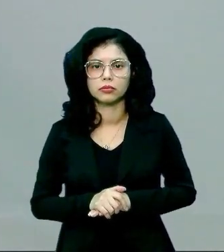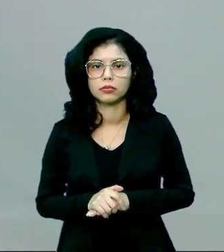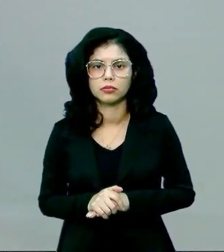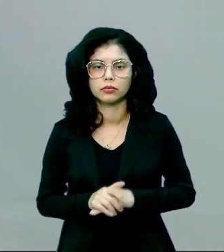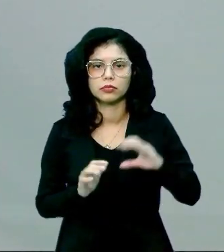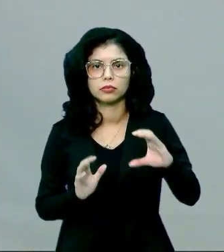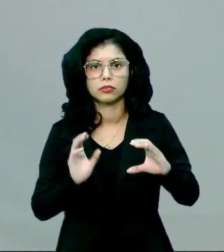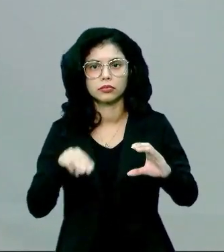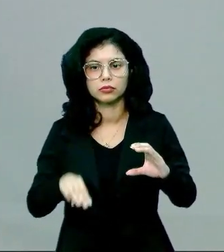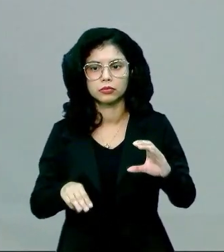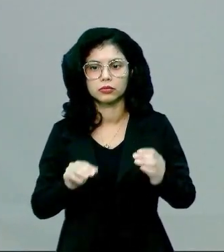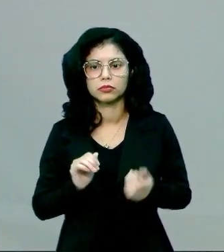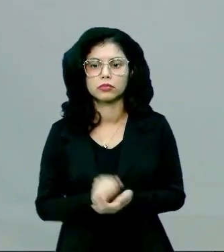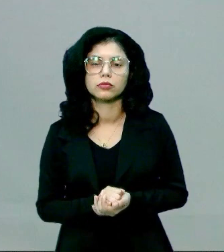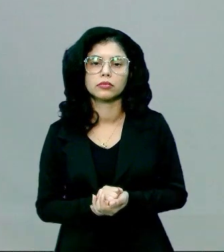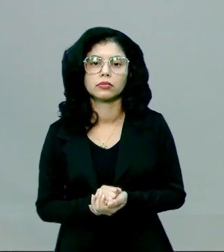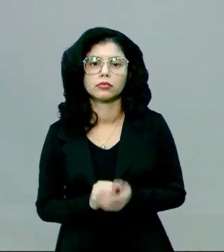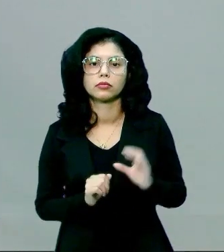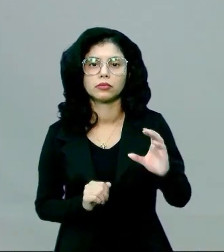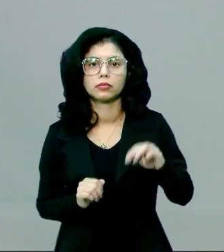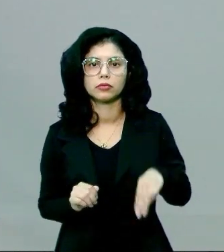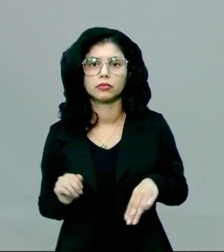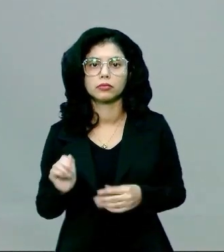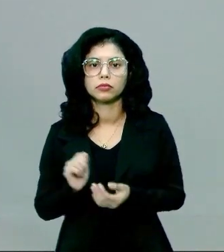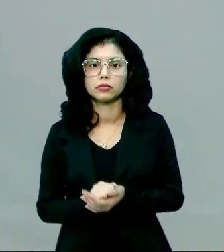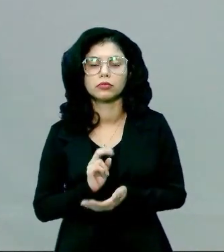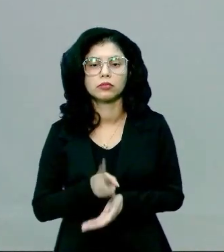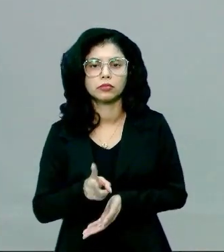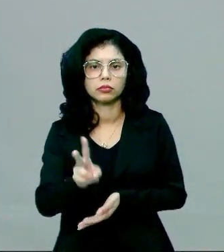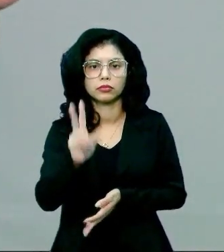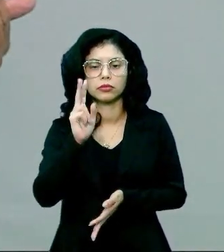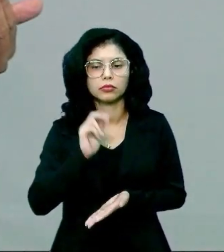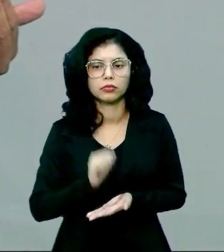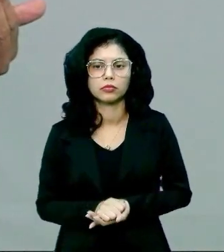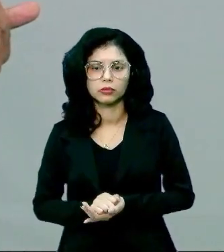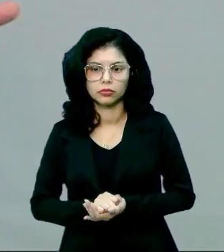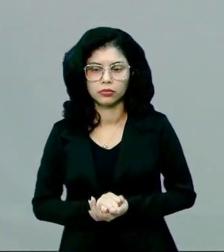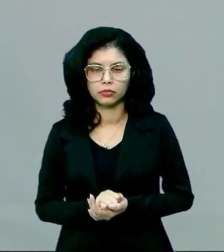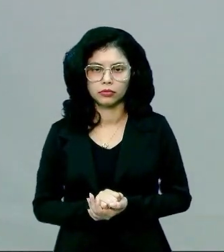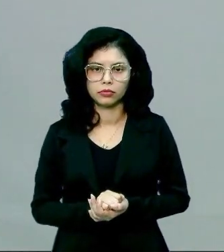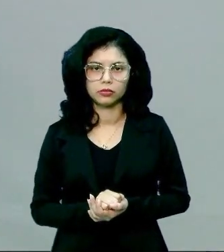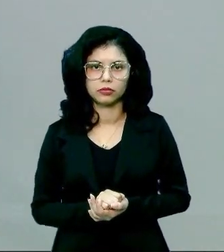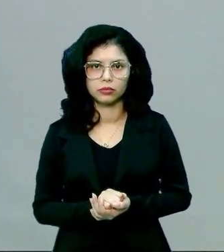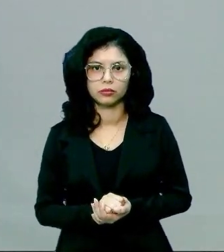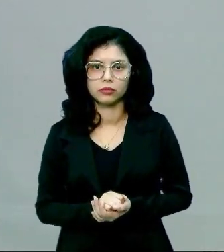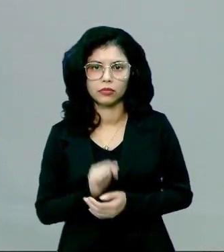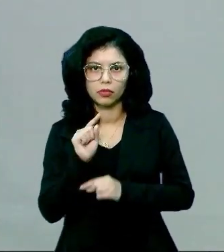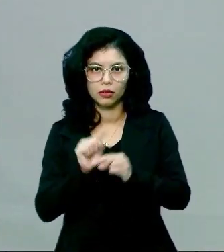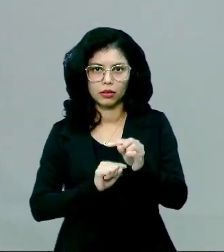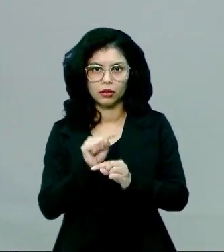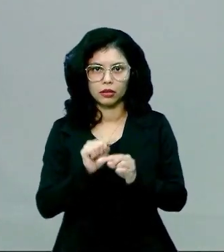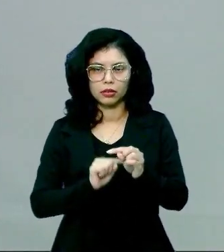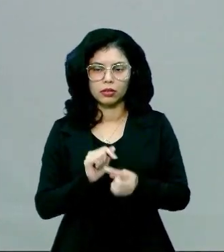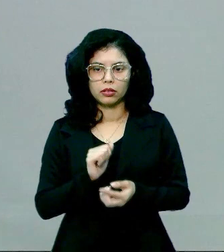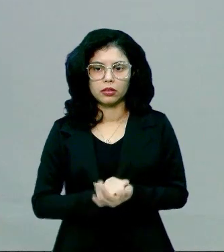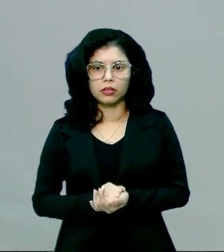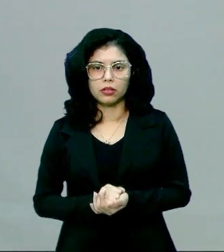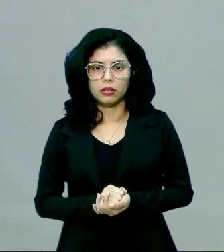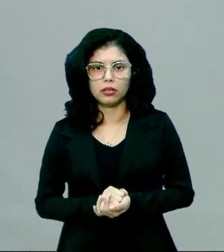para metro, metro para decâmetro, hectômetro, quilômetro. Então, ele vai sempre dividindo